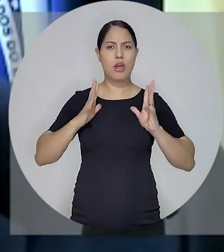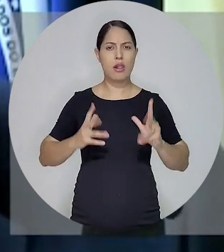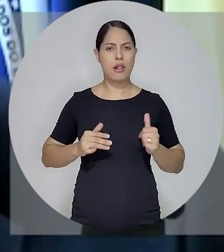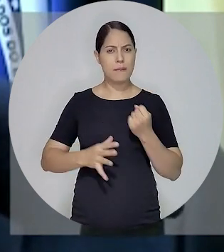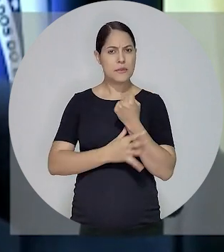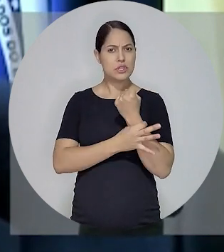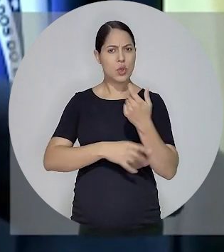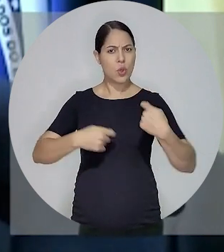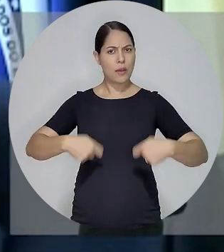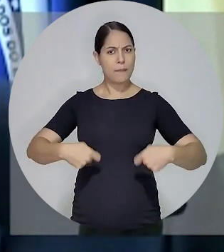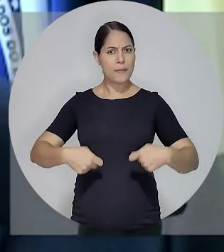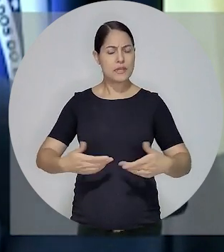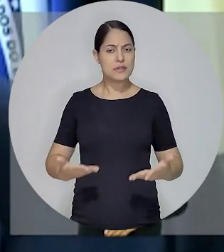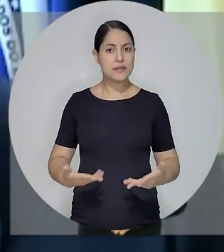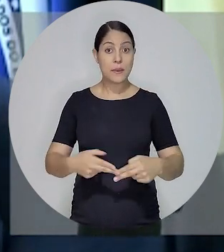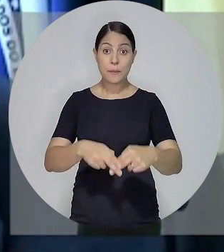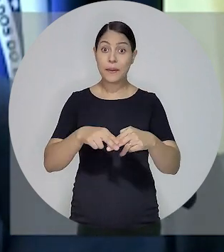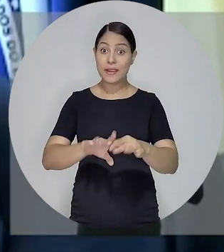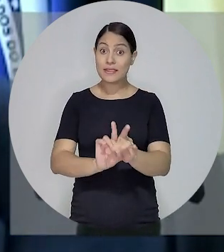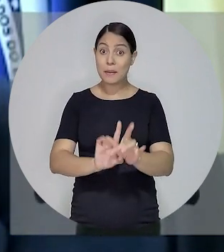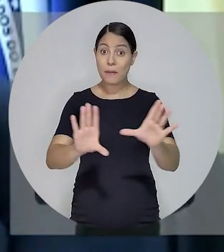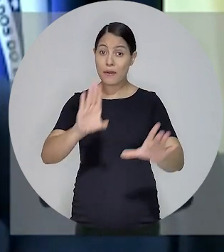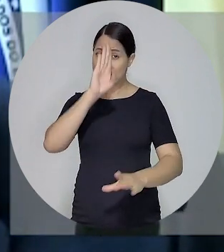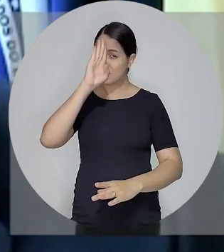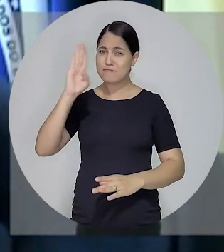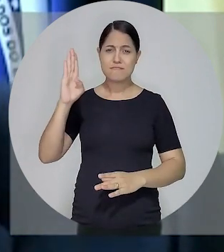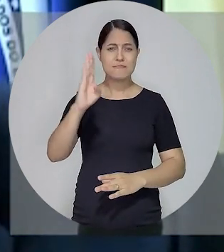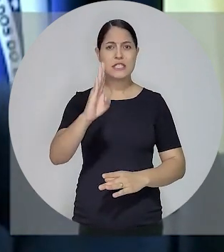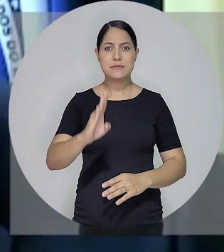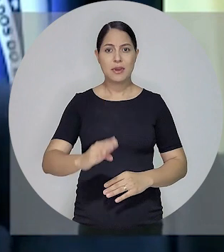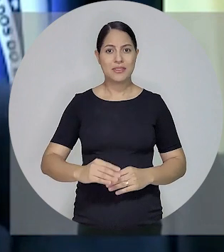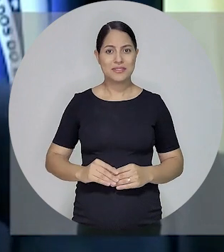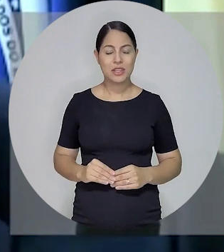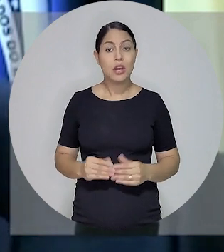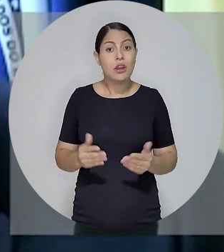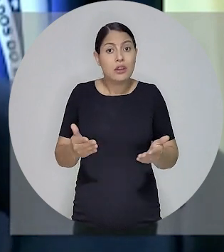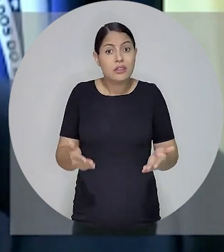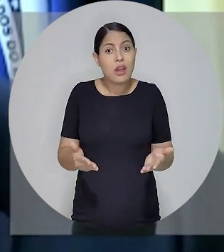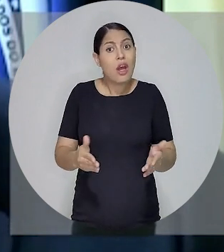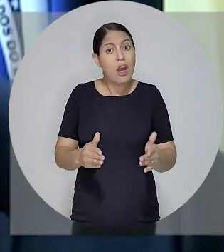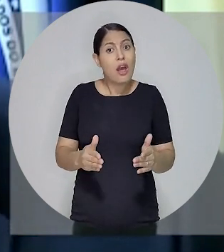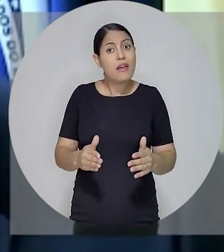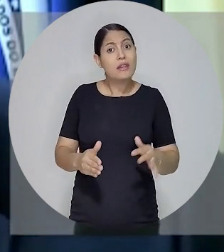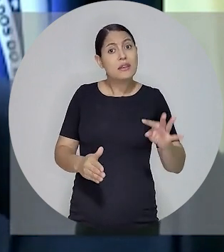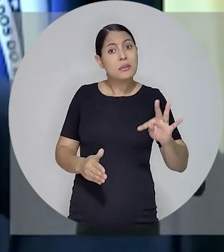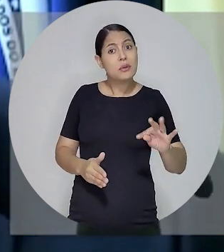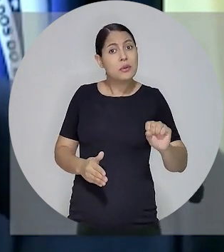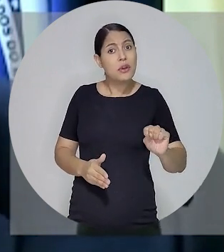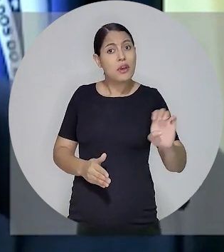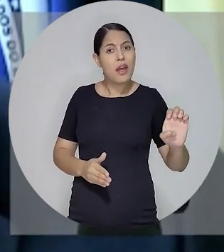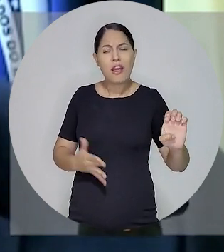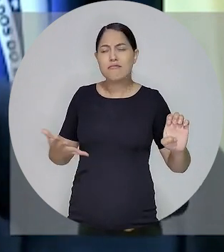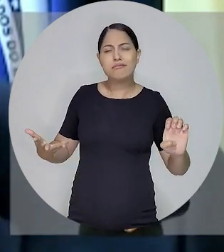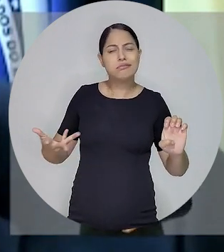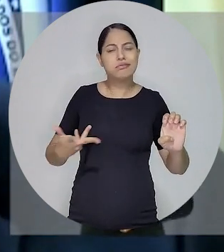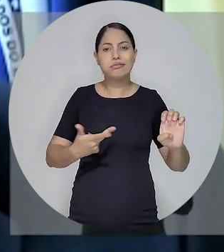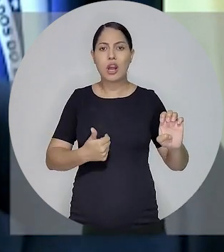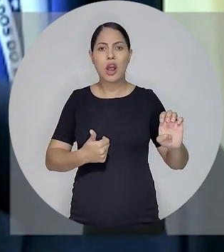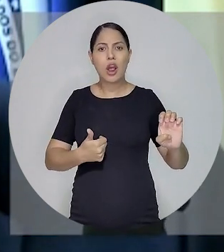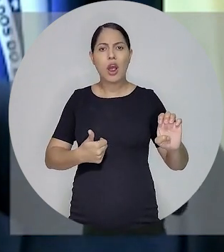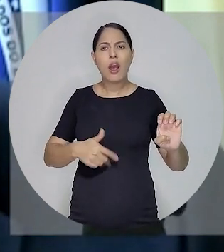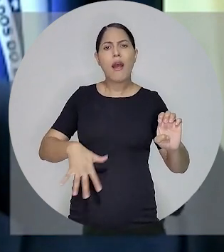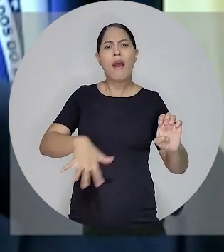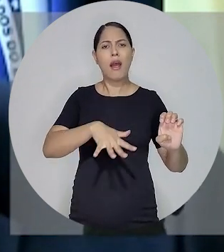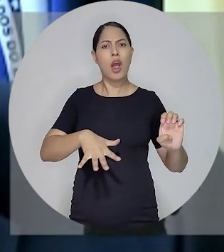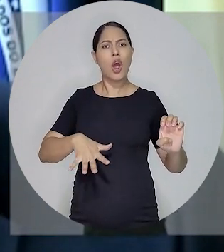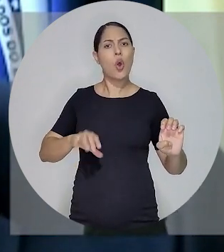eleitoral limpo e seguro, pois a democracia deve triunfar. O Tribunal Superior Eleitoral é uma fortaleza, e a